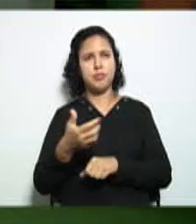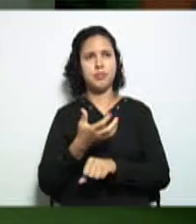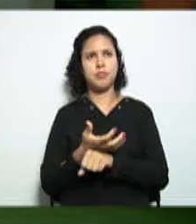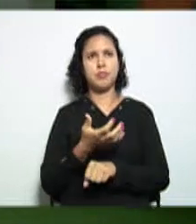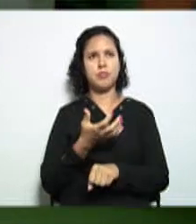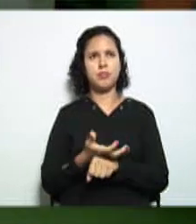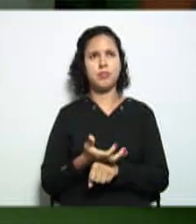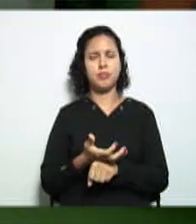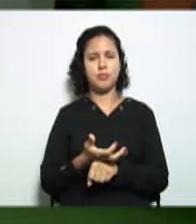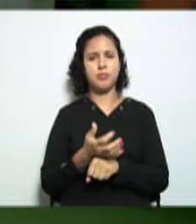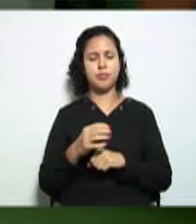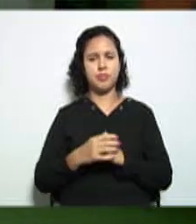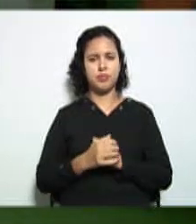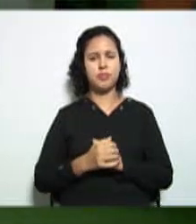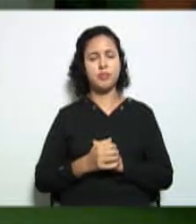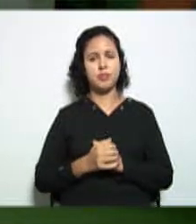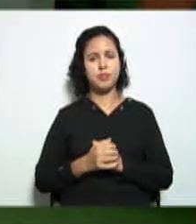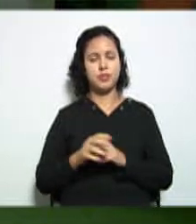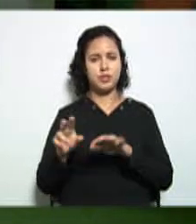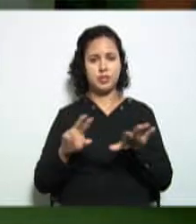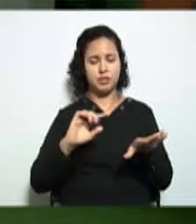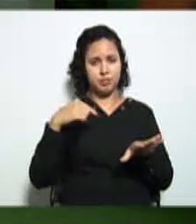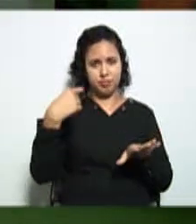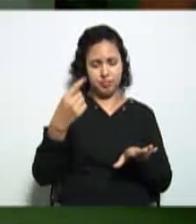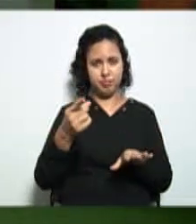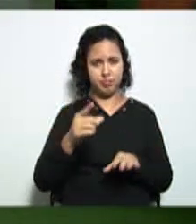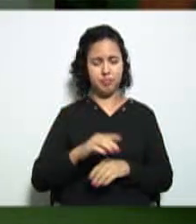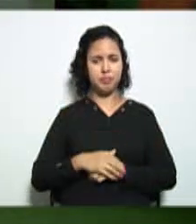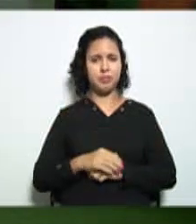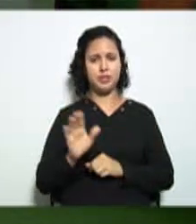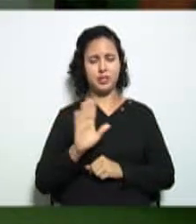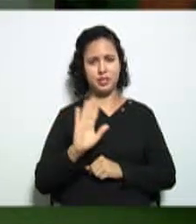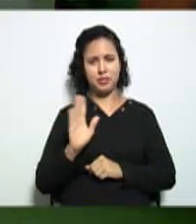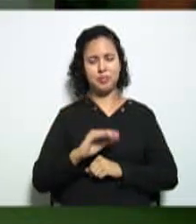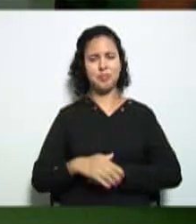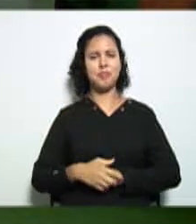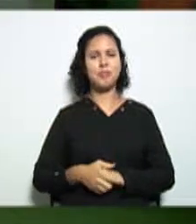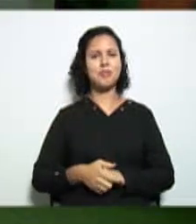disciplina. E a gente se vê, né? O seu até logo, então, professora. Até logo, então.